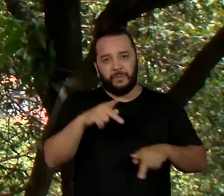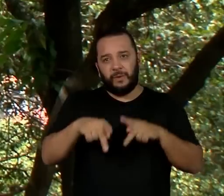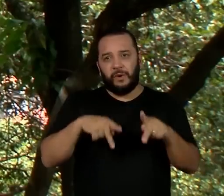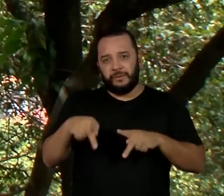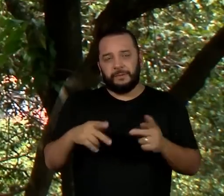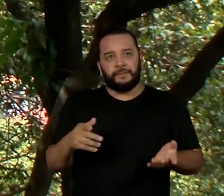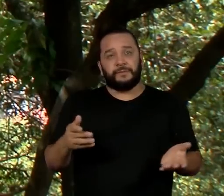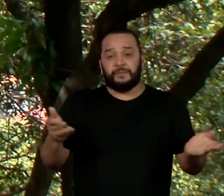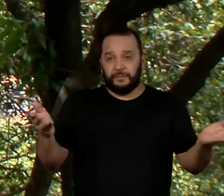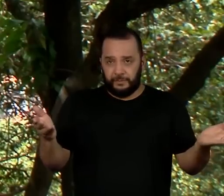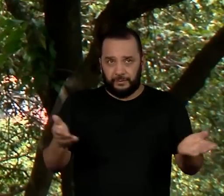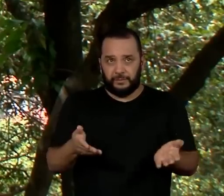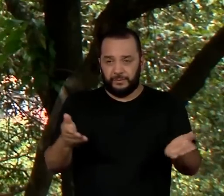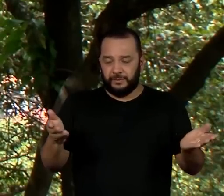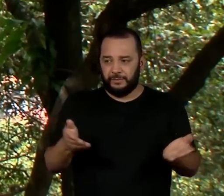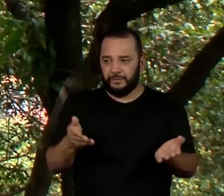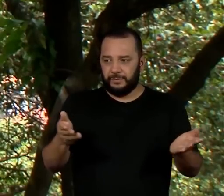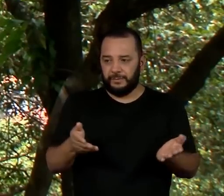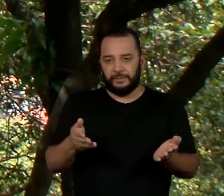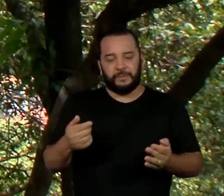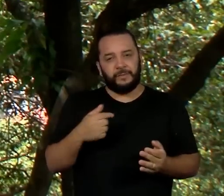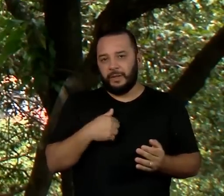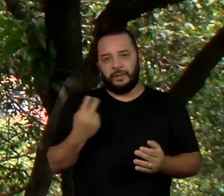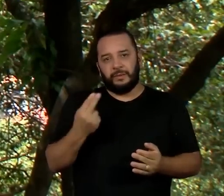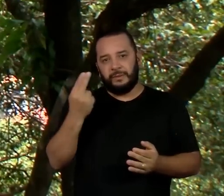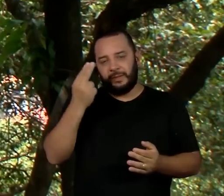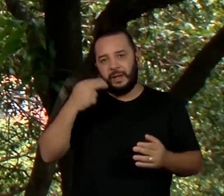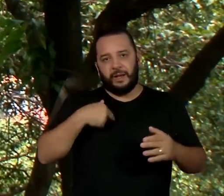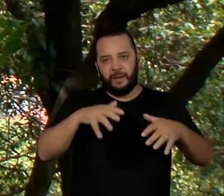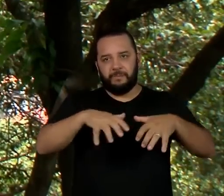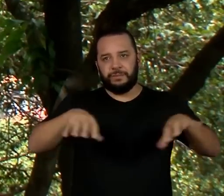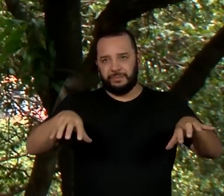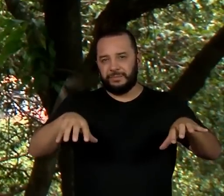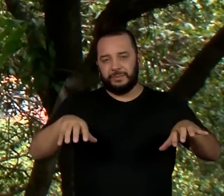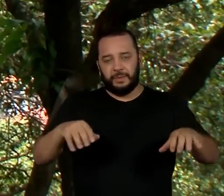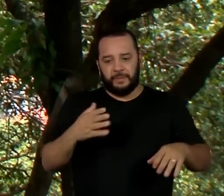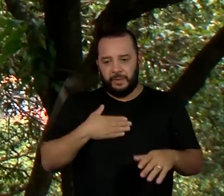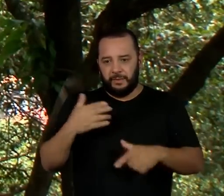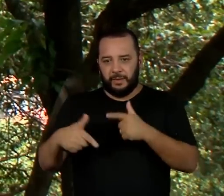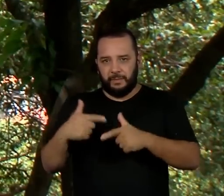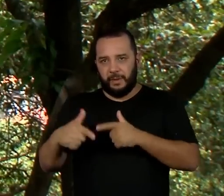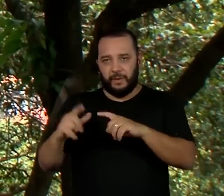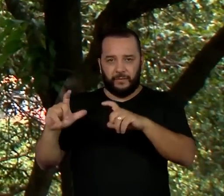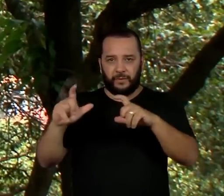nada mais lógico que eles quererem preservar a casa deles.